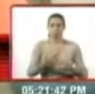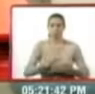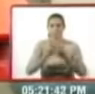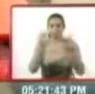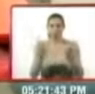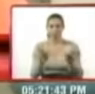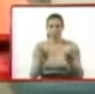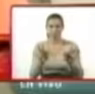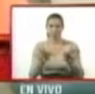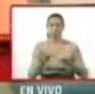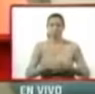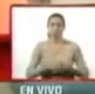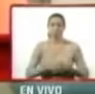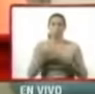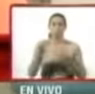processos